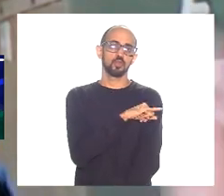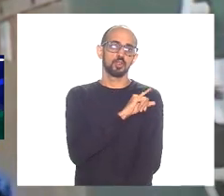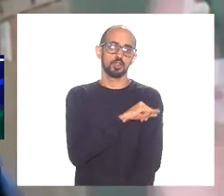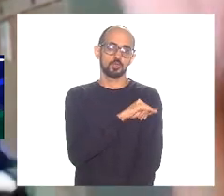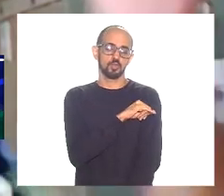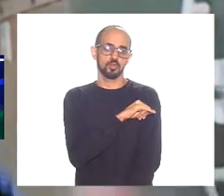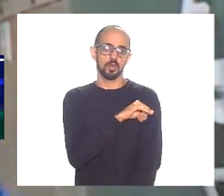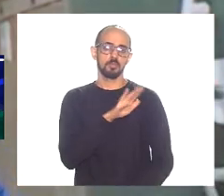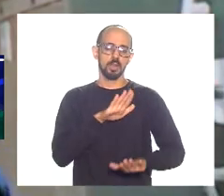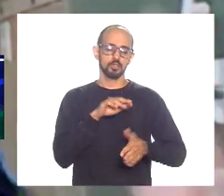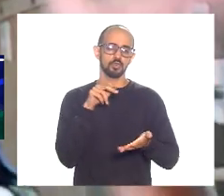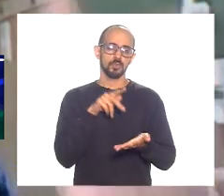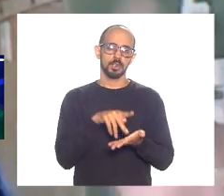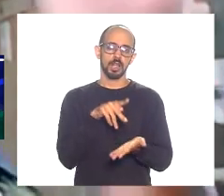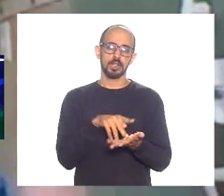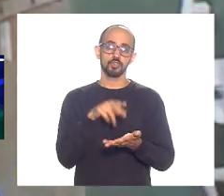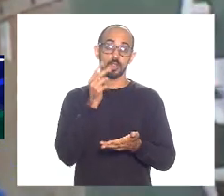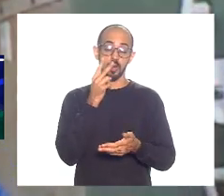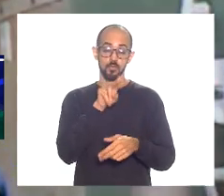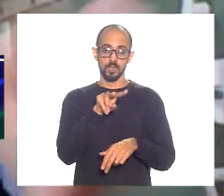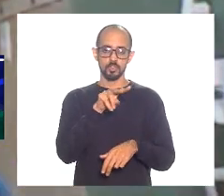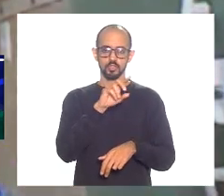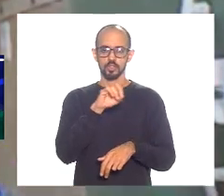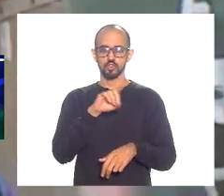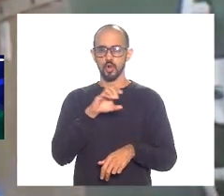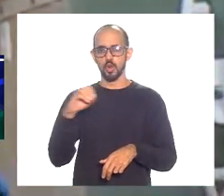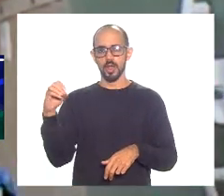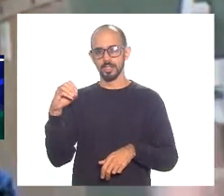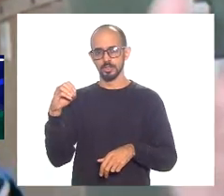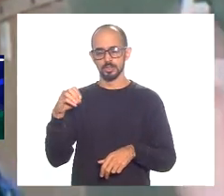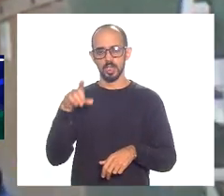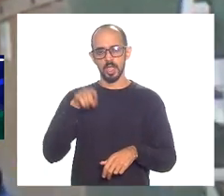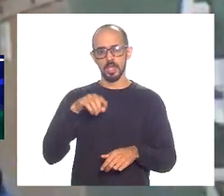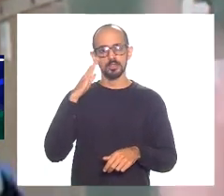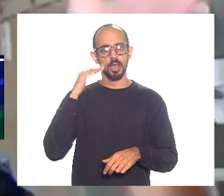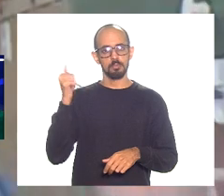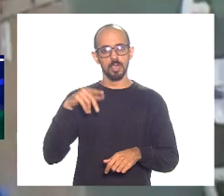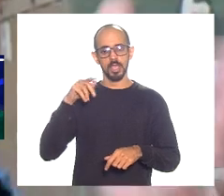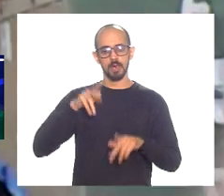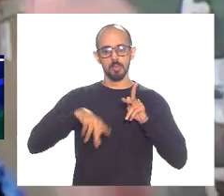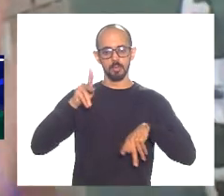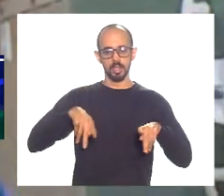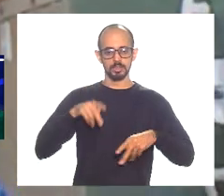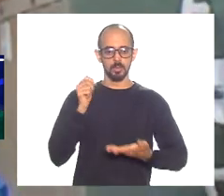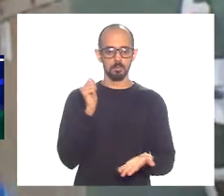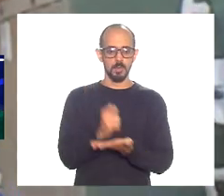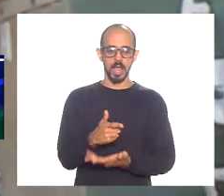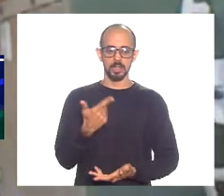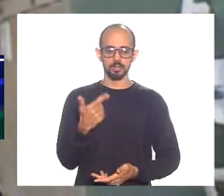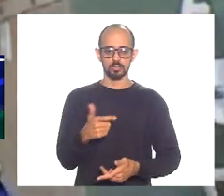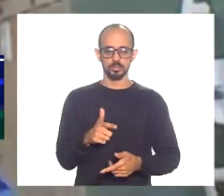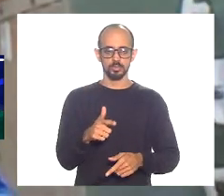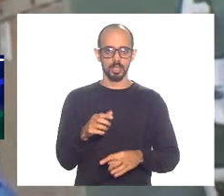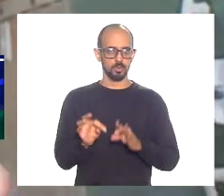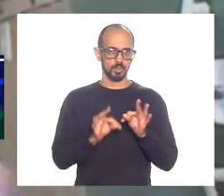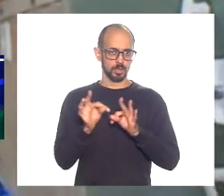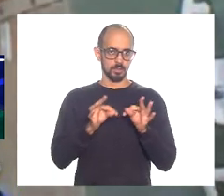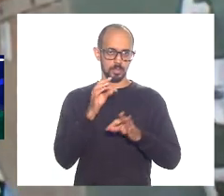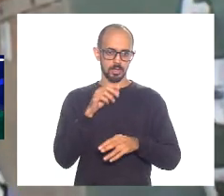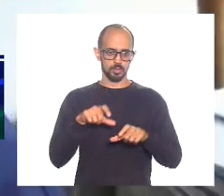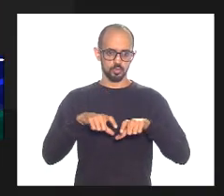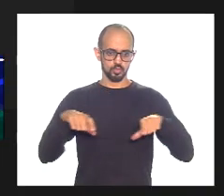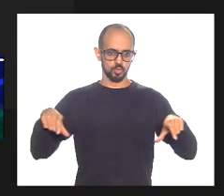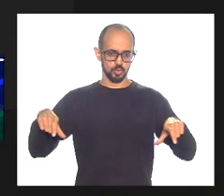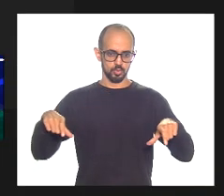efetivamente, o que eu vejo aqui na Zona Oeste, que é a minha briga diária, é saber que a população paga água e esgoto e não tem o esgoto tratado. Senhora, obrigado, Luiz.